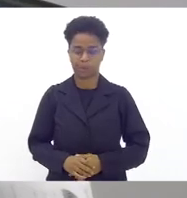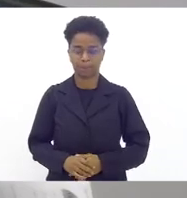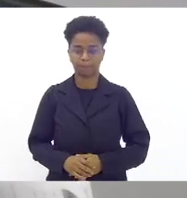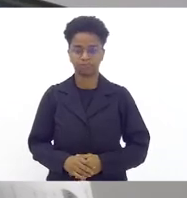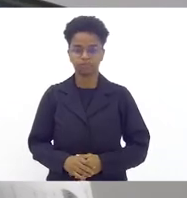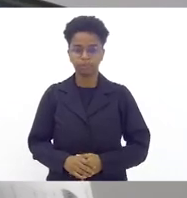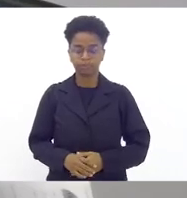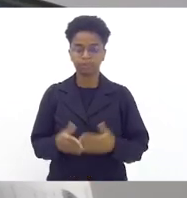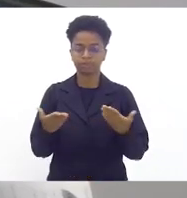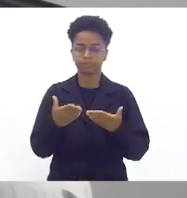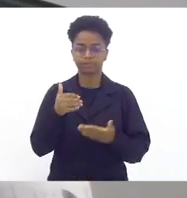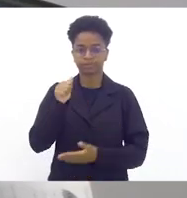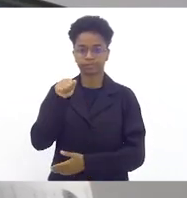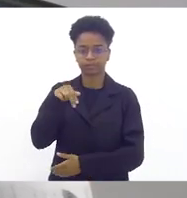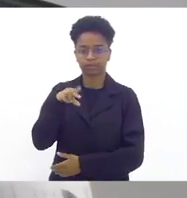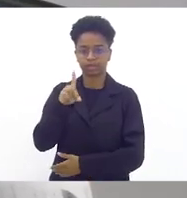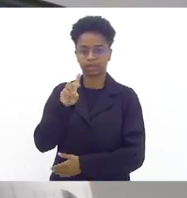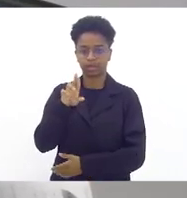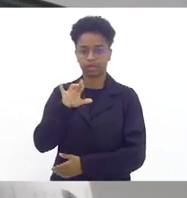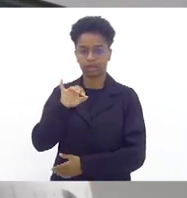próxima é a Andréa Soares.